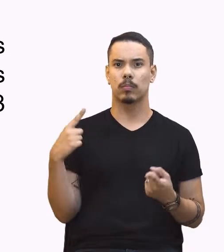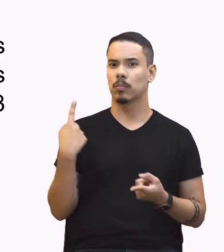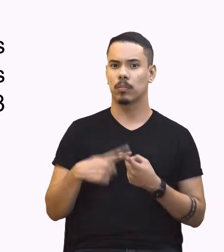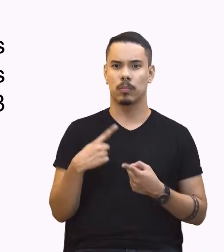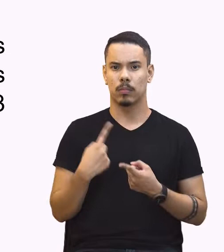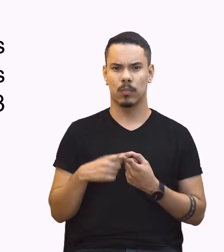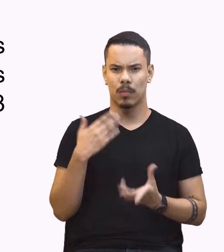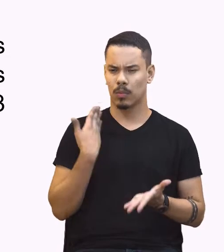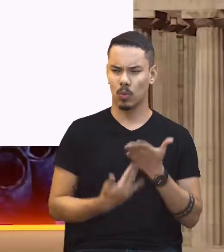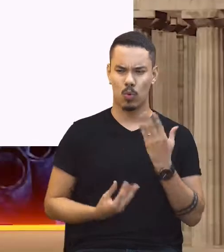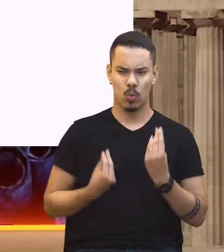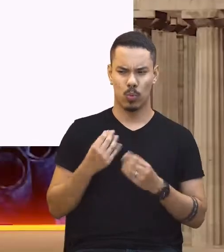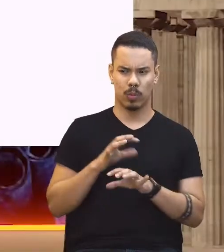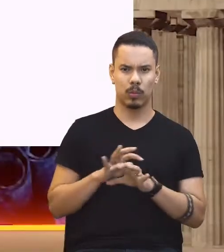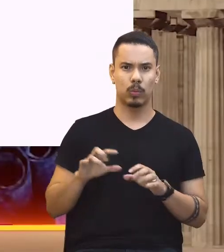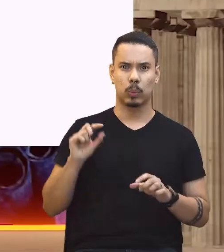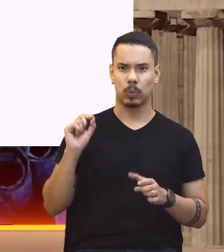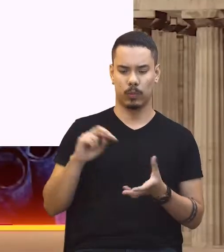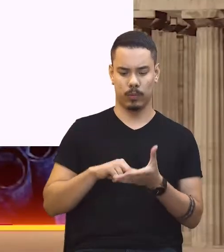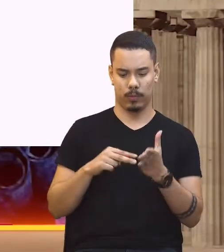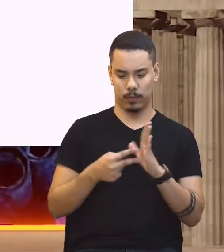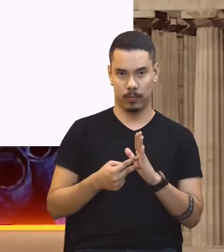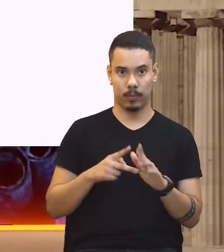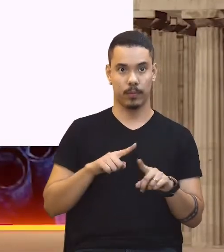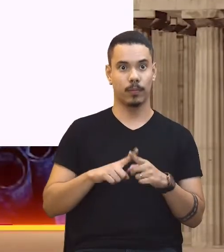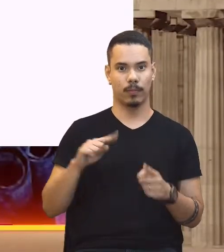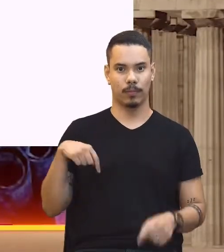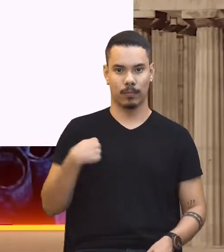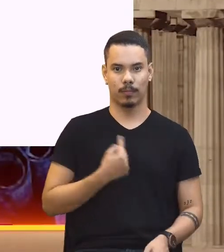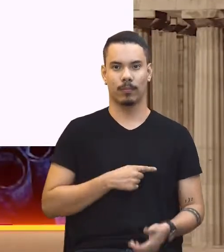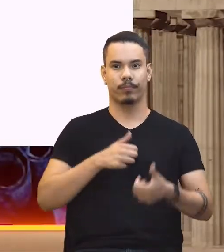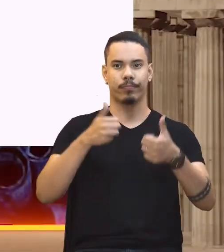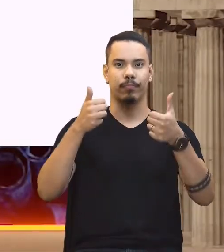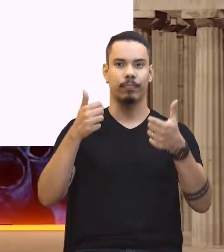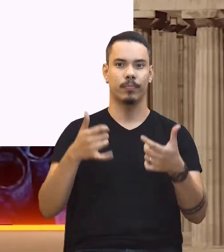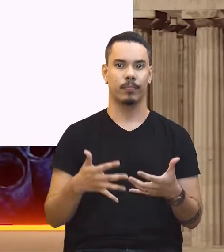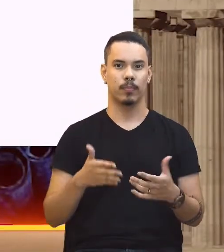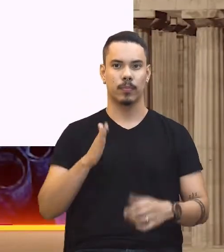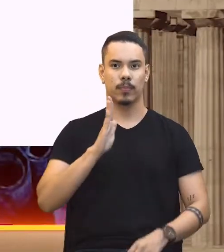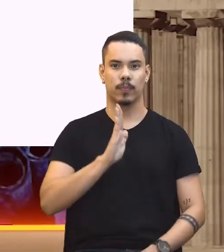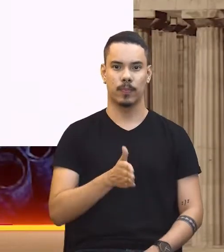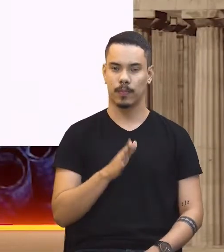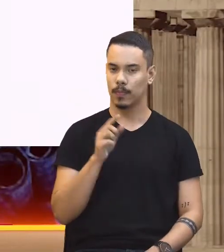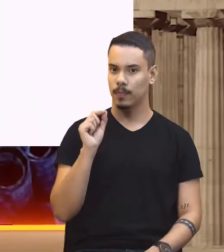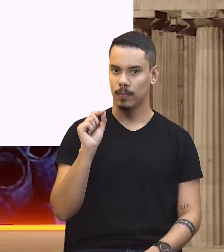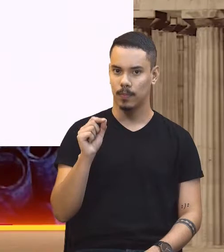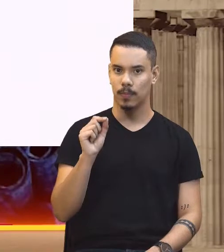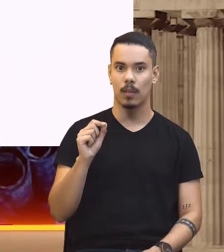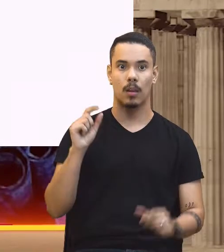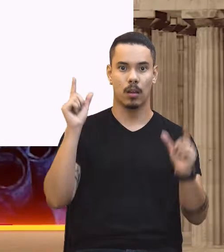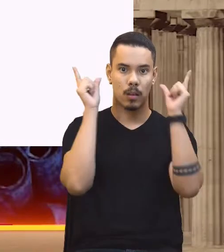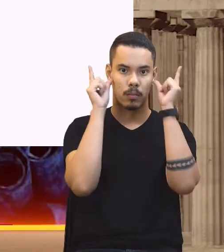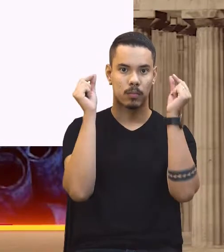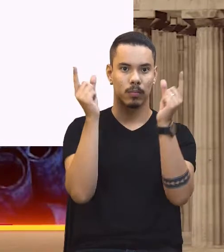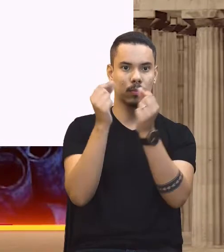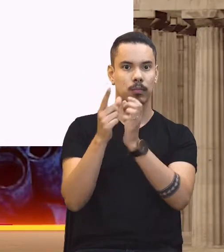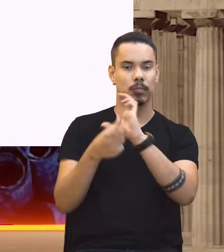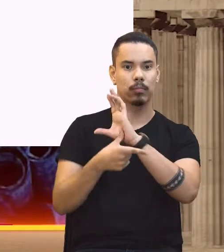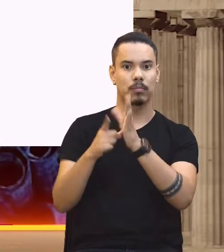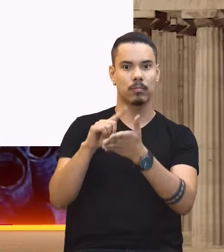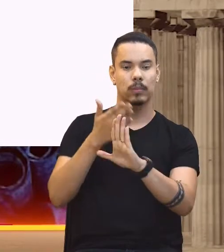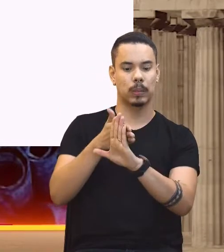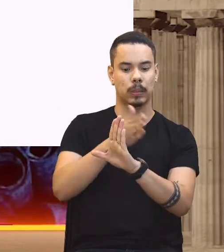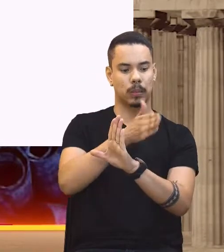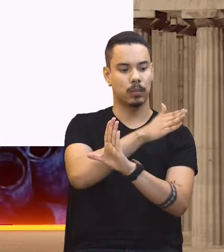hegemonia? Lembra quando a gente começou a trabalhar ali a Grécia Antiga? Que a gente